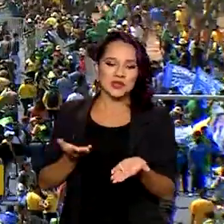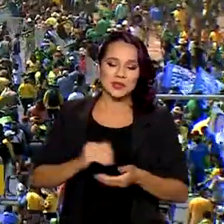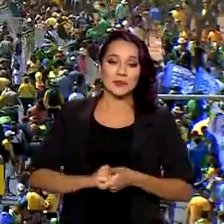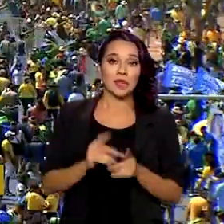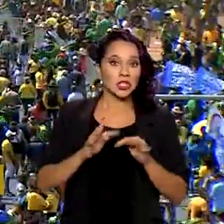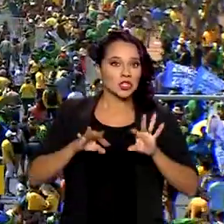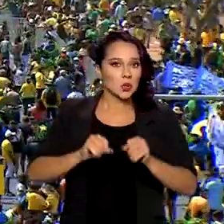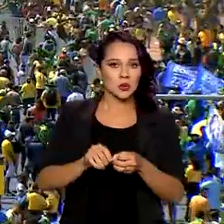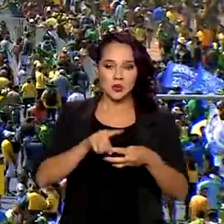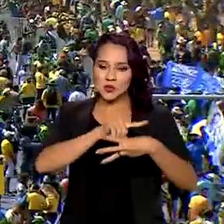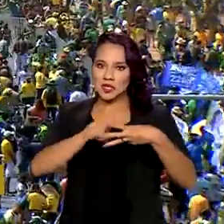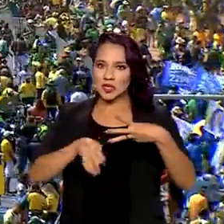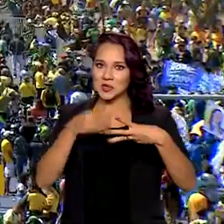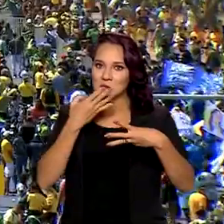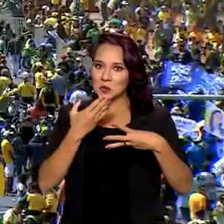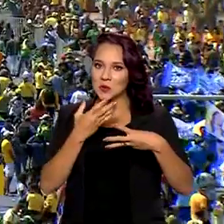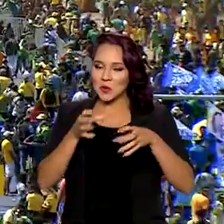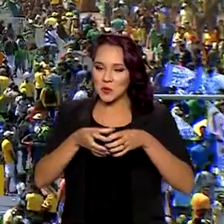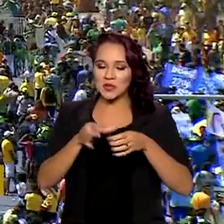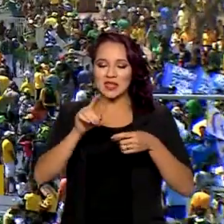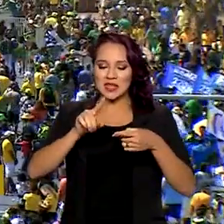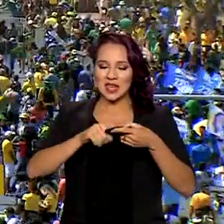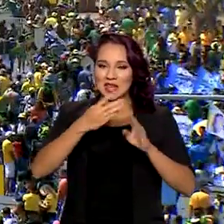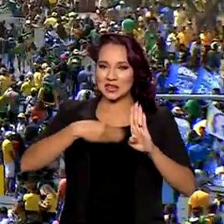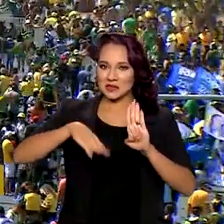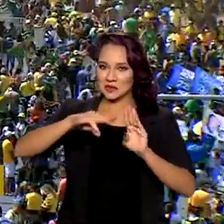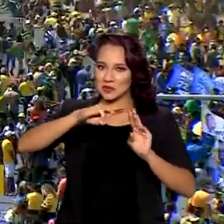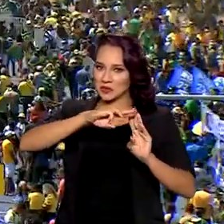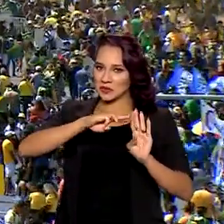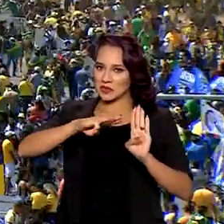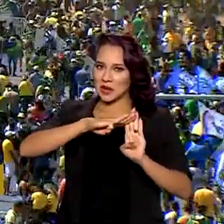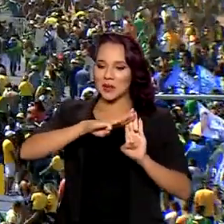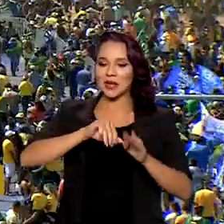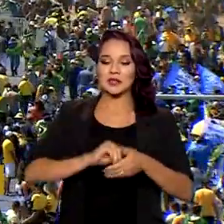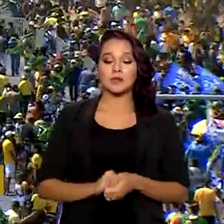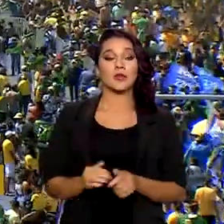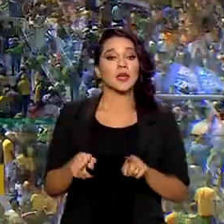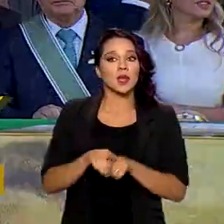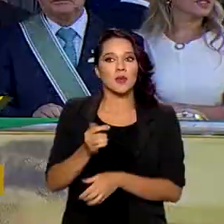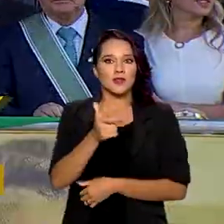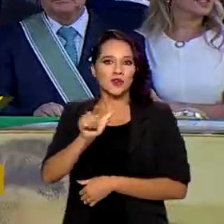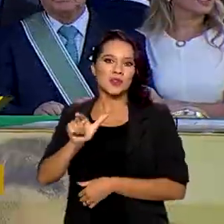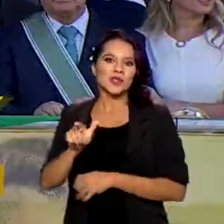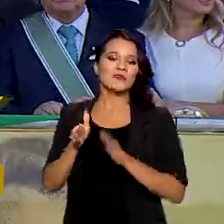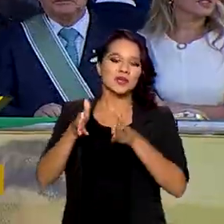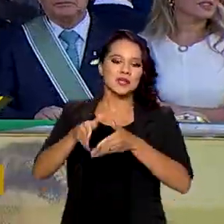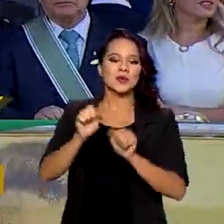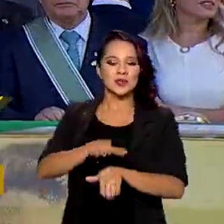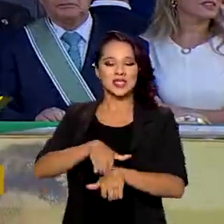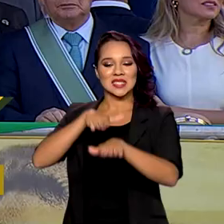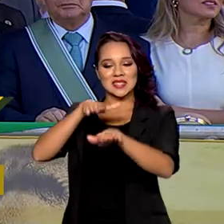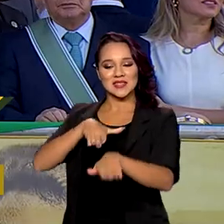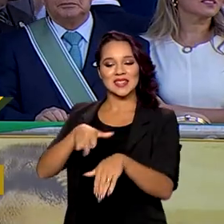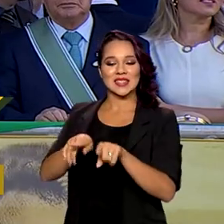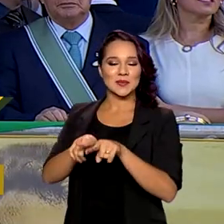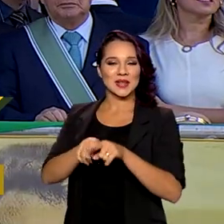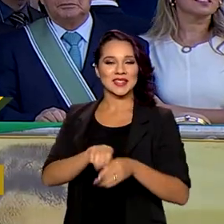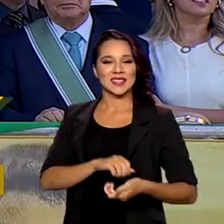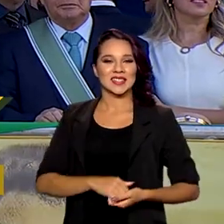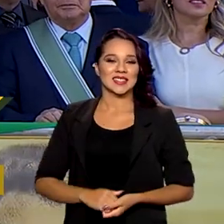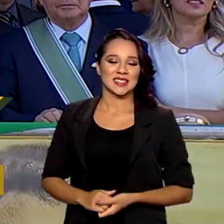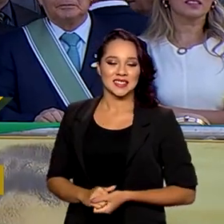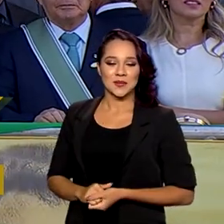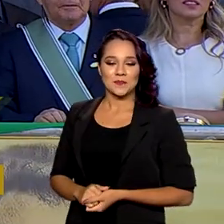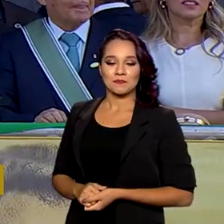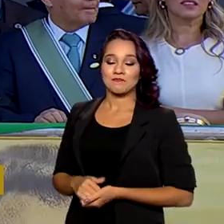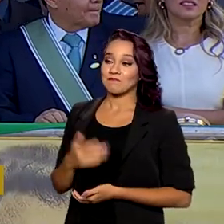todas as das três forças armadas, né, e dos demais, né, participantes aí do desfile. Ali